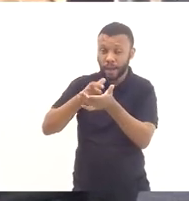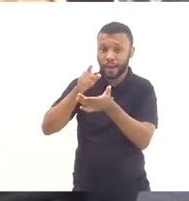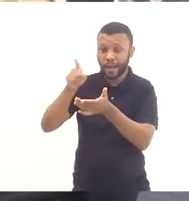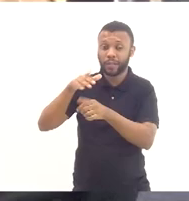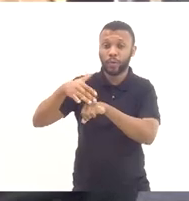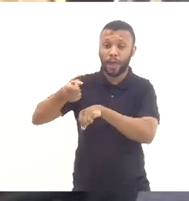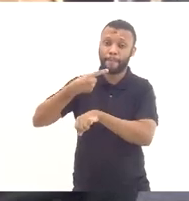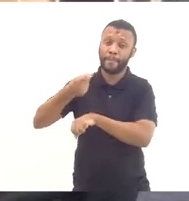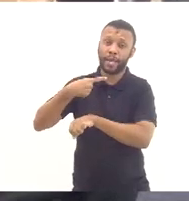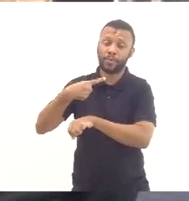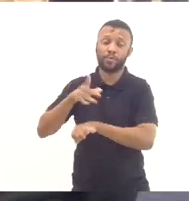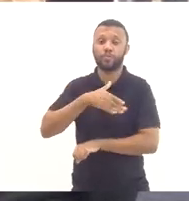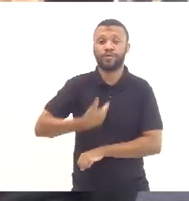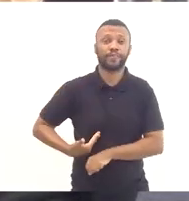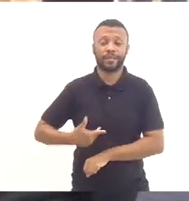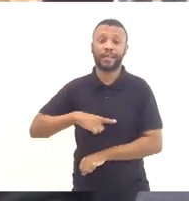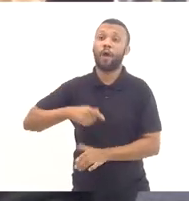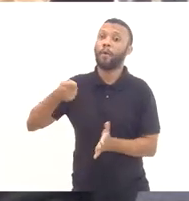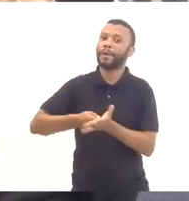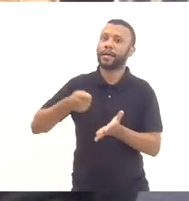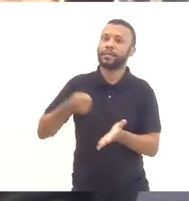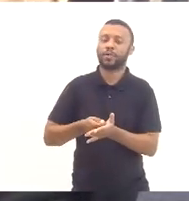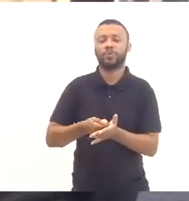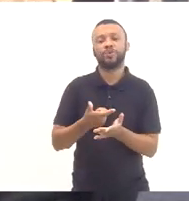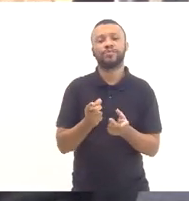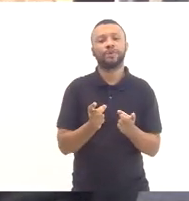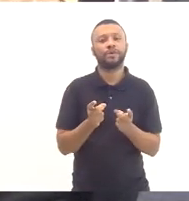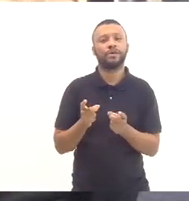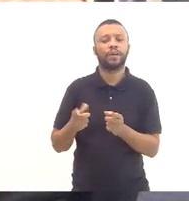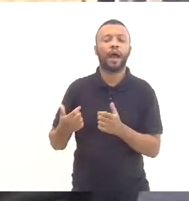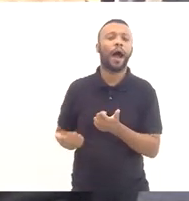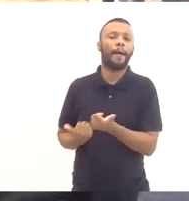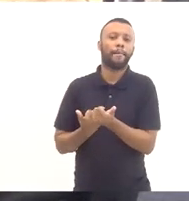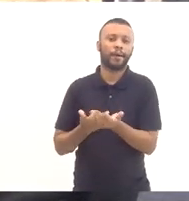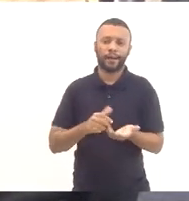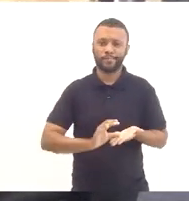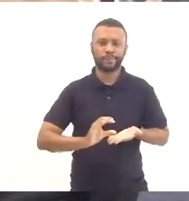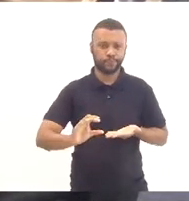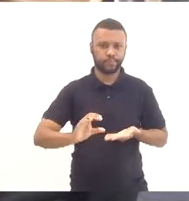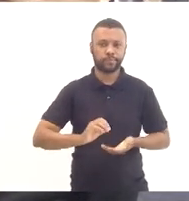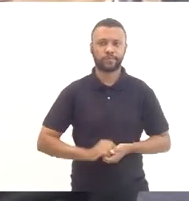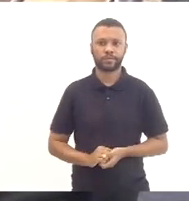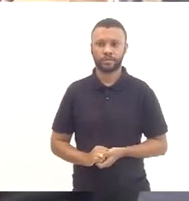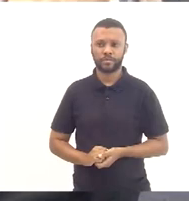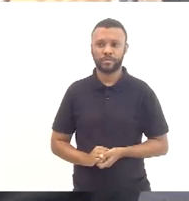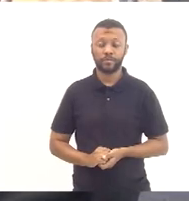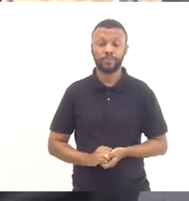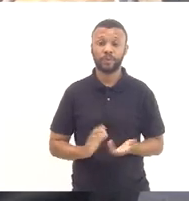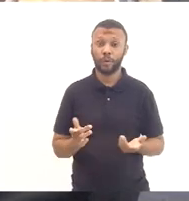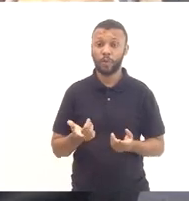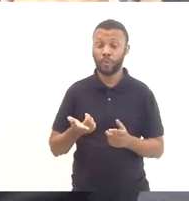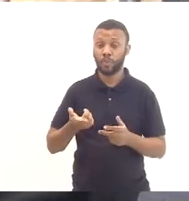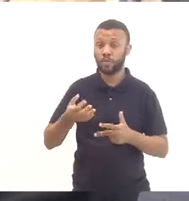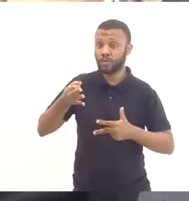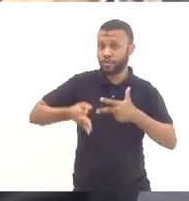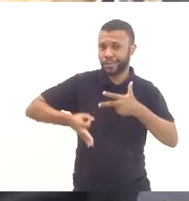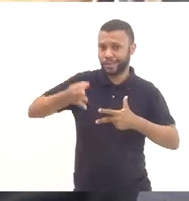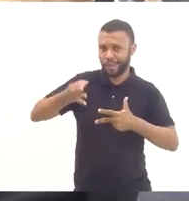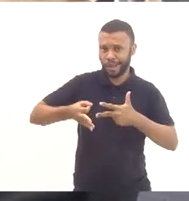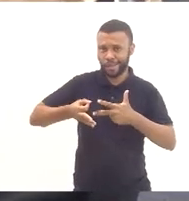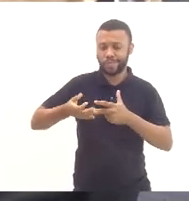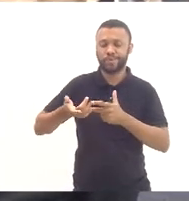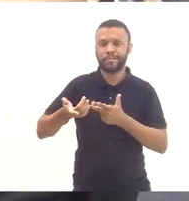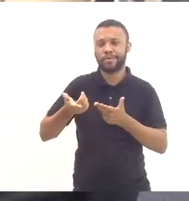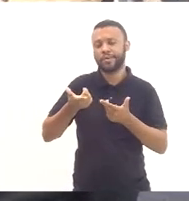de Ah tá então lamentavelmente Ontem eu falei sobre isso como fazer o nem o poder judiciário também está